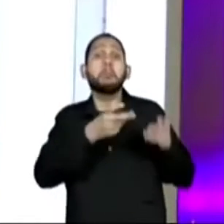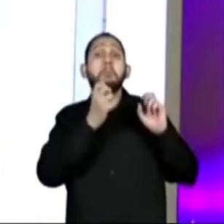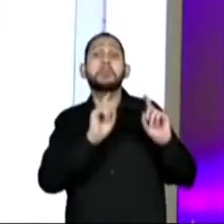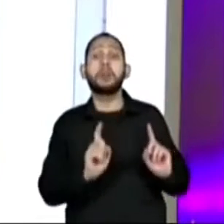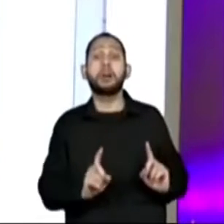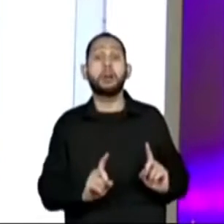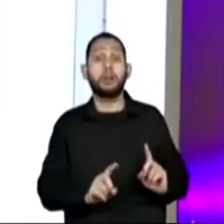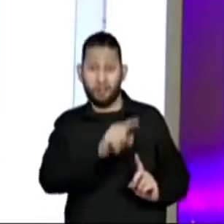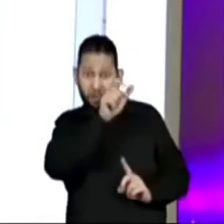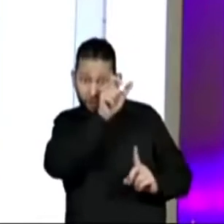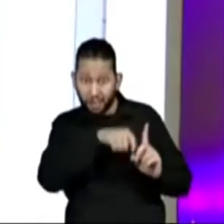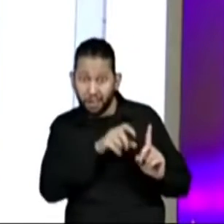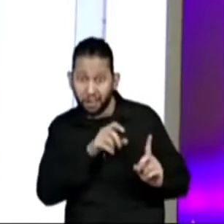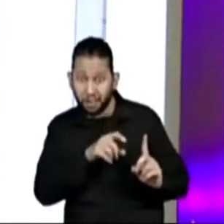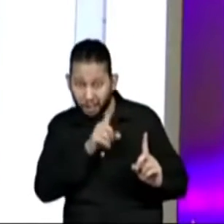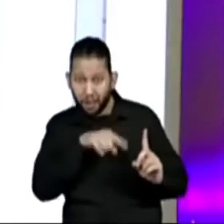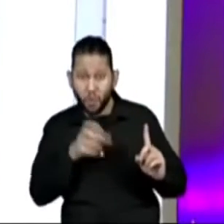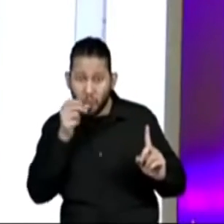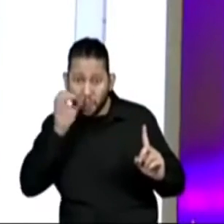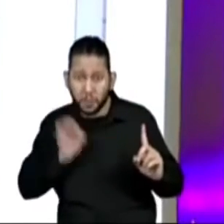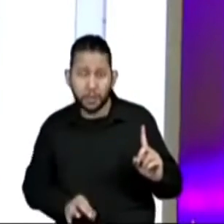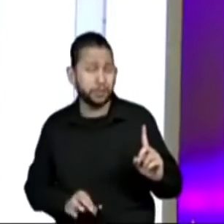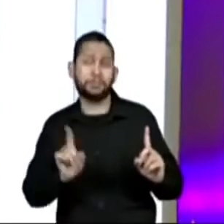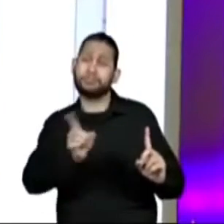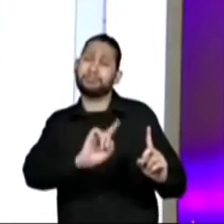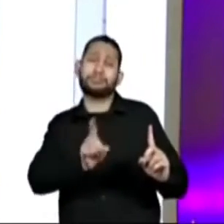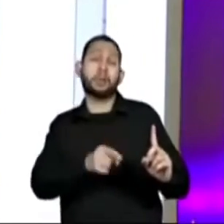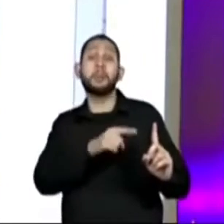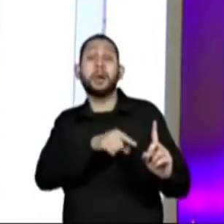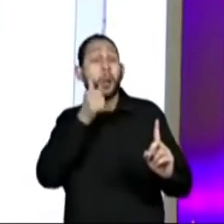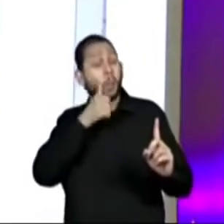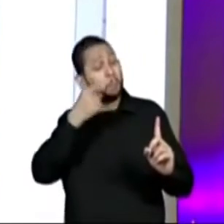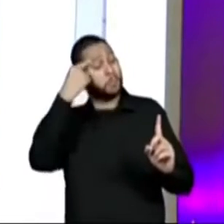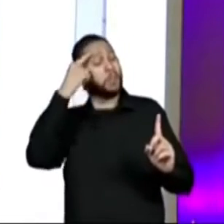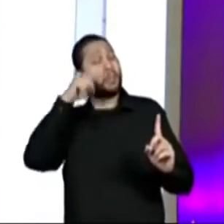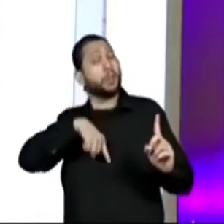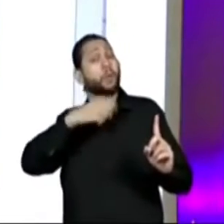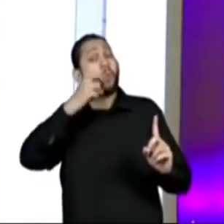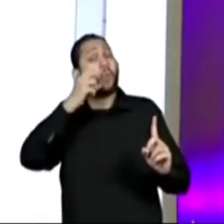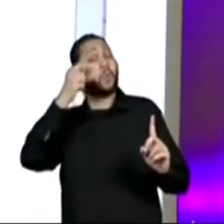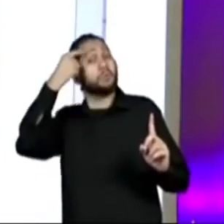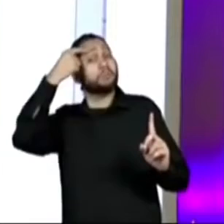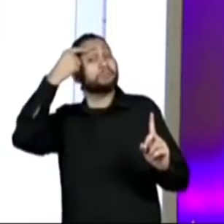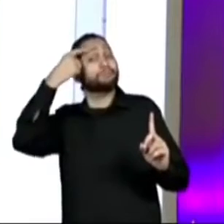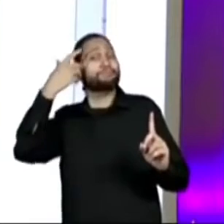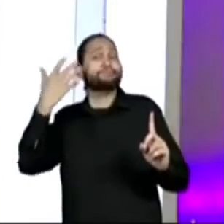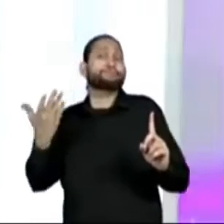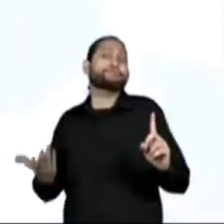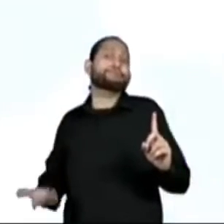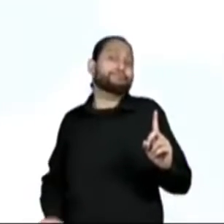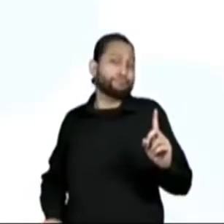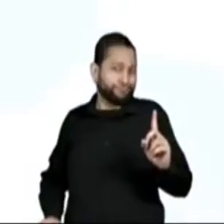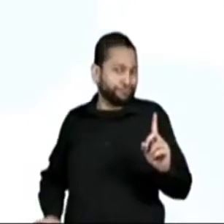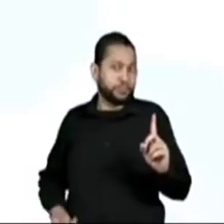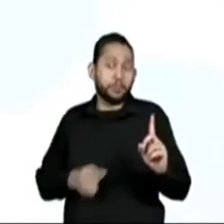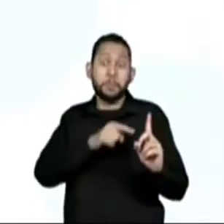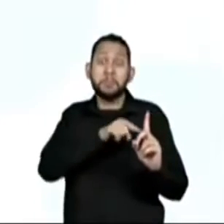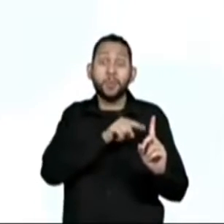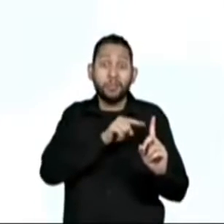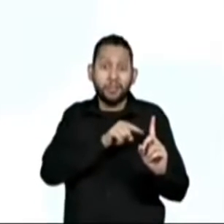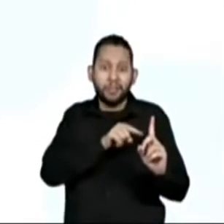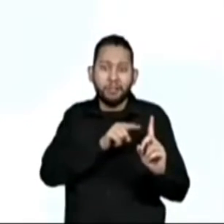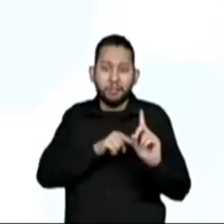era vovó. E aí começa esse diálogo entre ela e o lobo disfarçado, né, Pro?